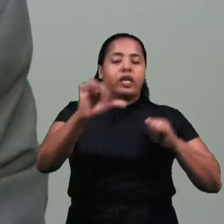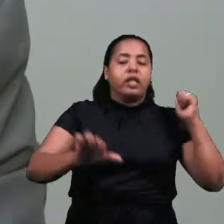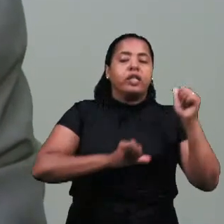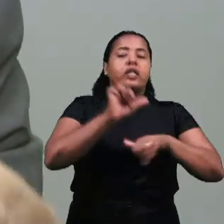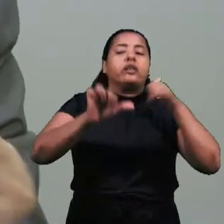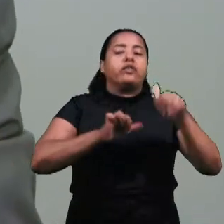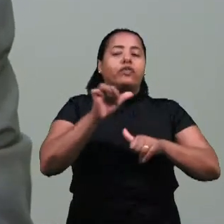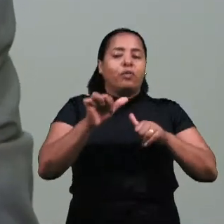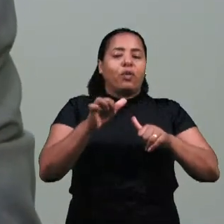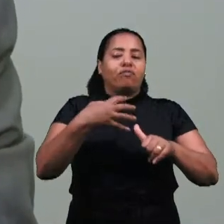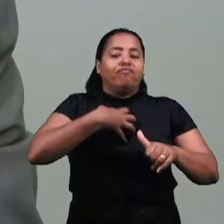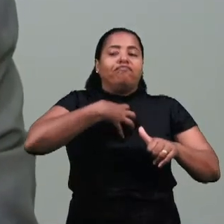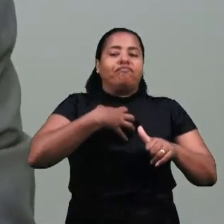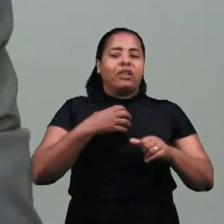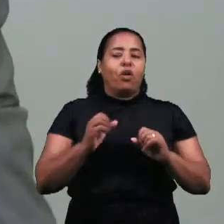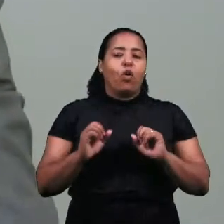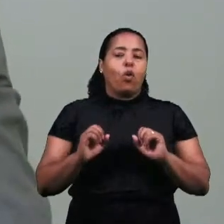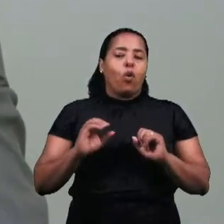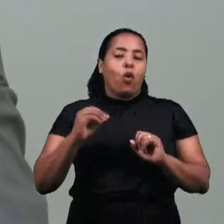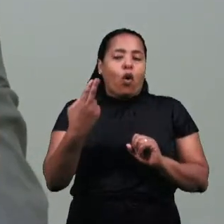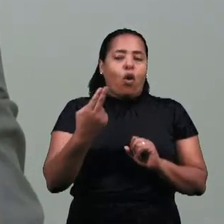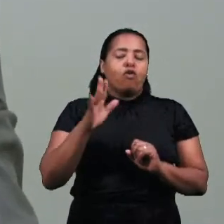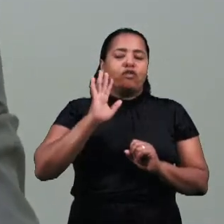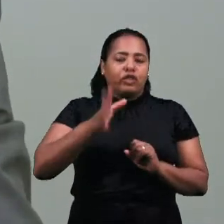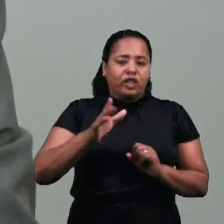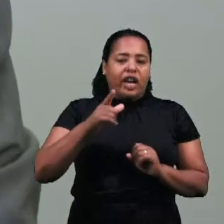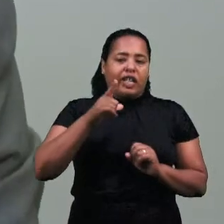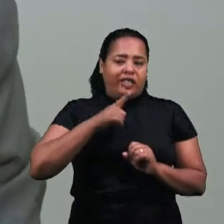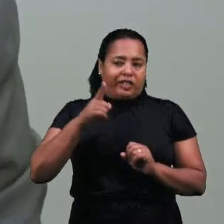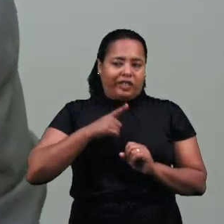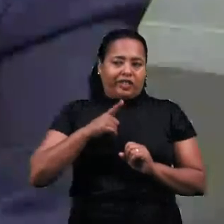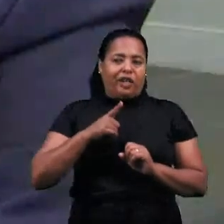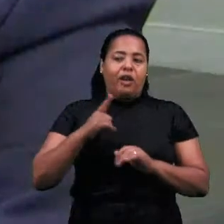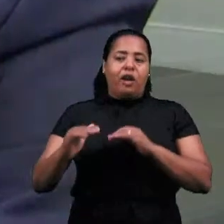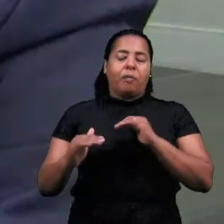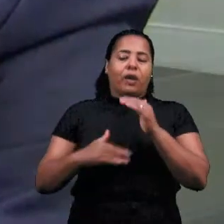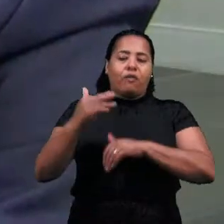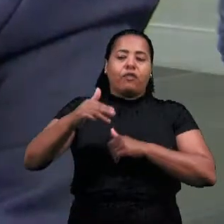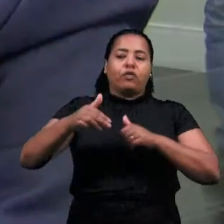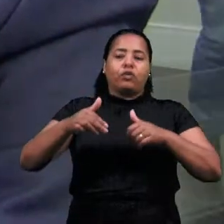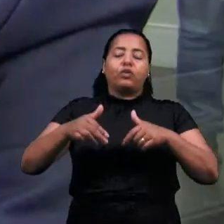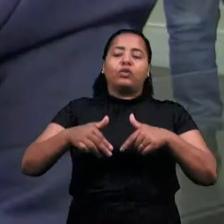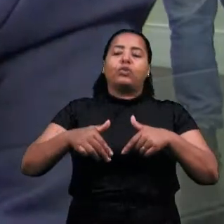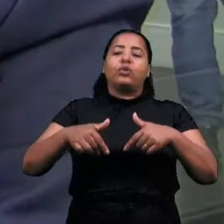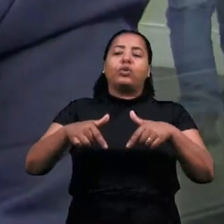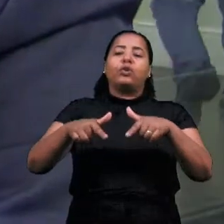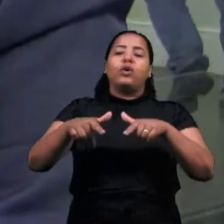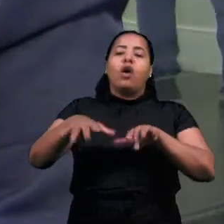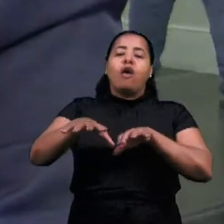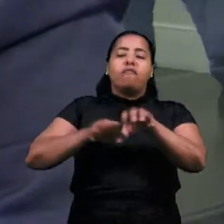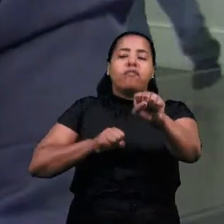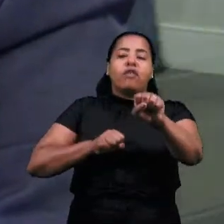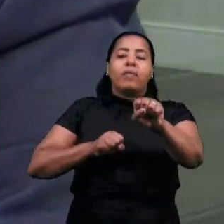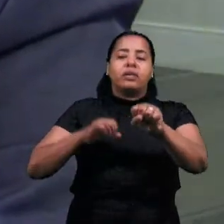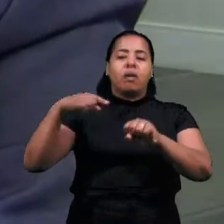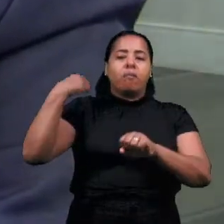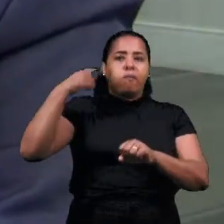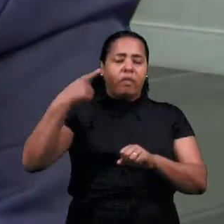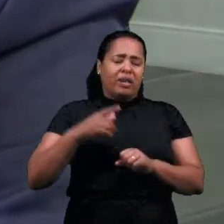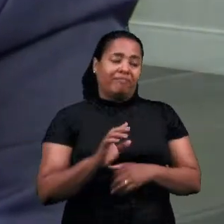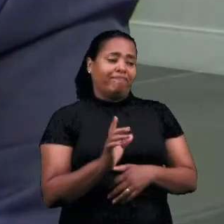também, o senhor já tinha um pouco disso para o senhor chegar a ser um advogado? Então, não, eu não era